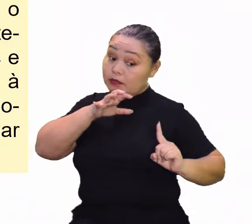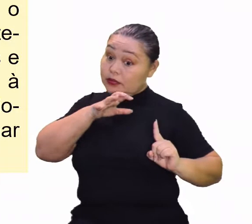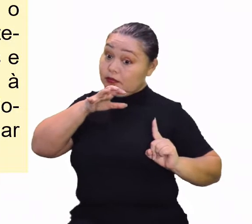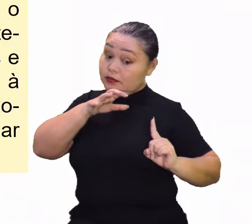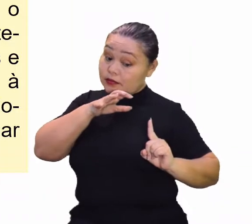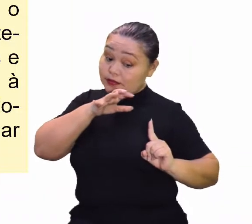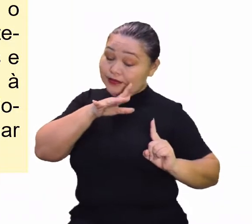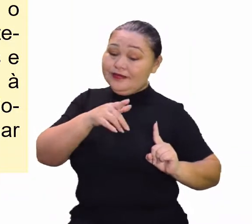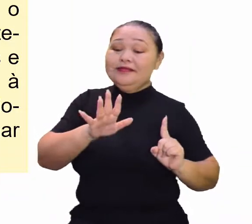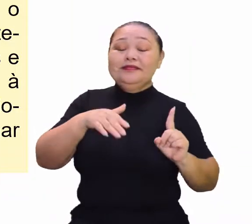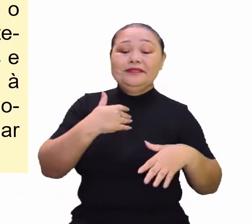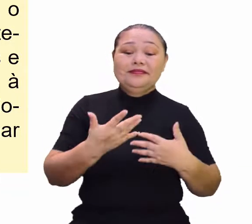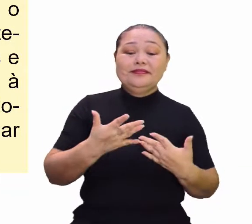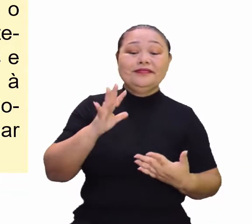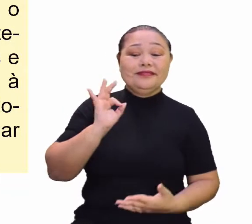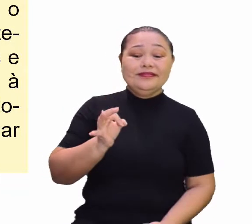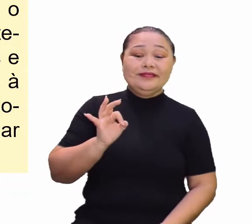pressão.